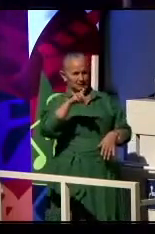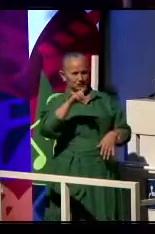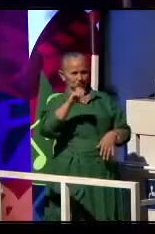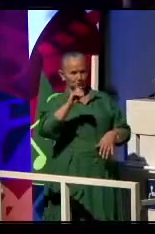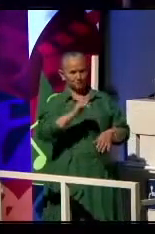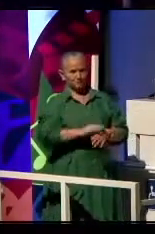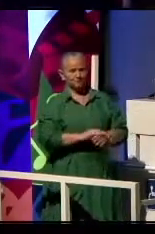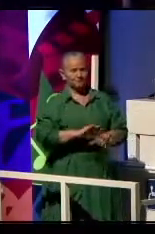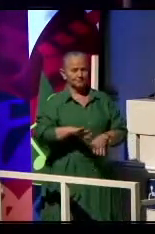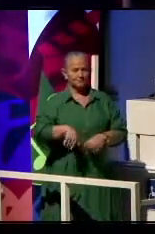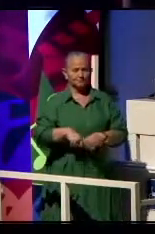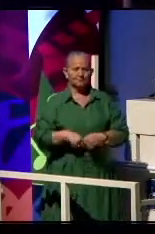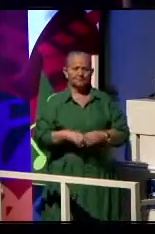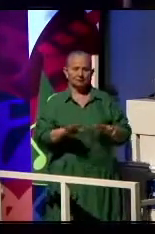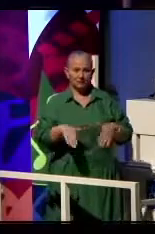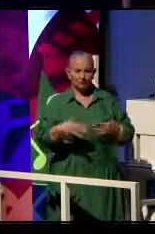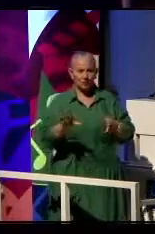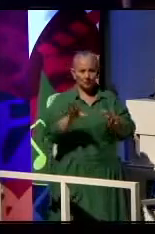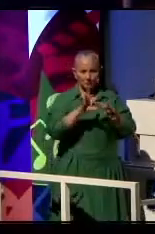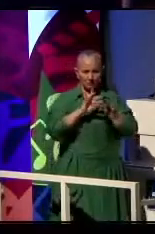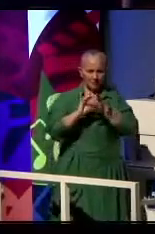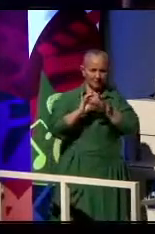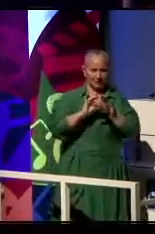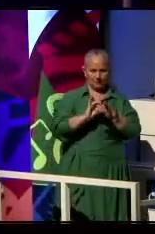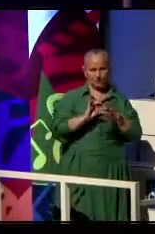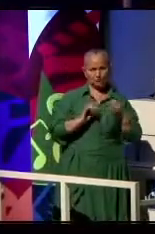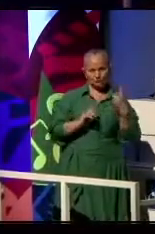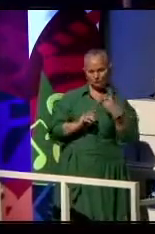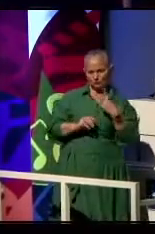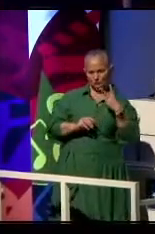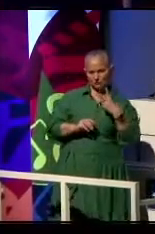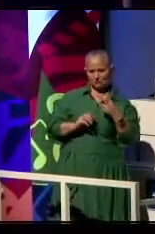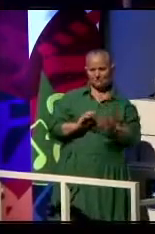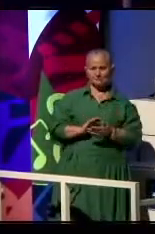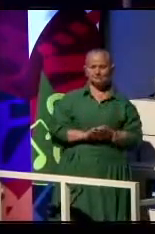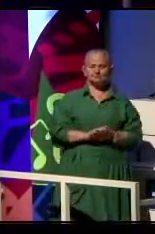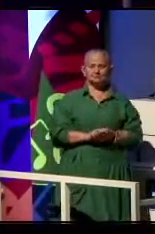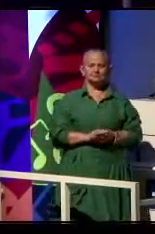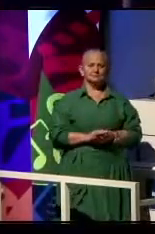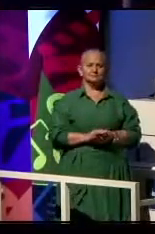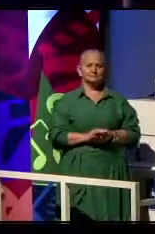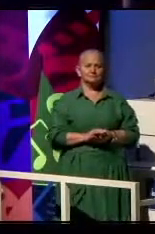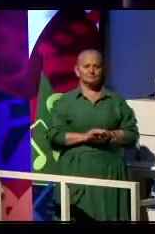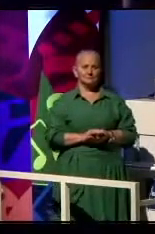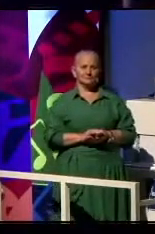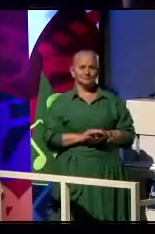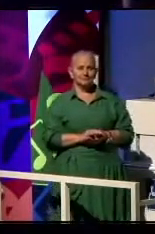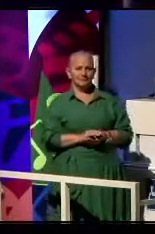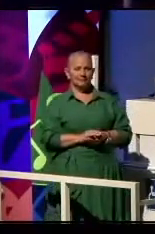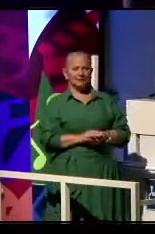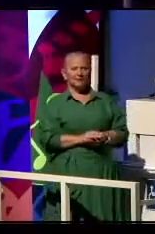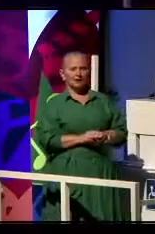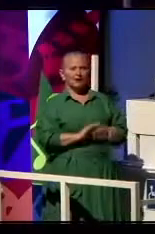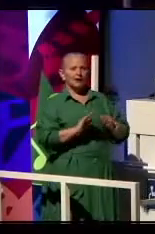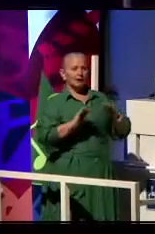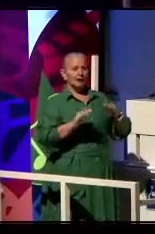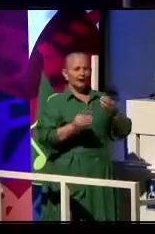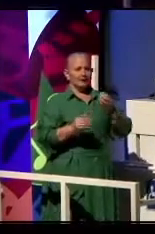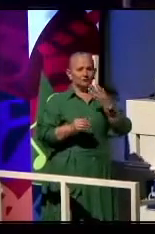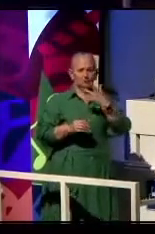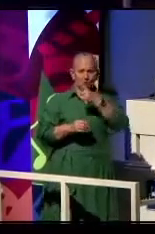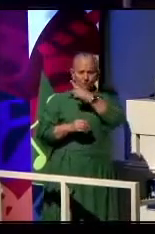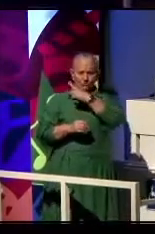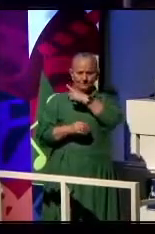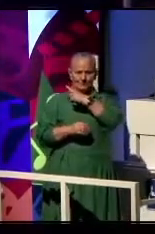dessa parceria de Fernando Brandt e Milton Nascimento. Pode passar, por favor. E essa foto é uma